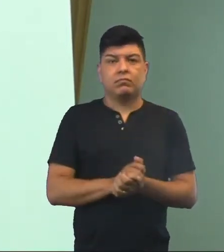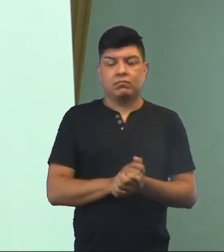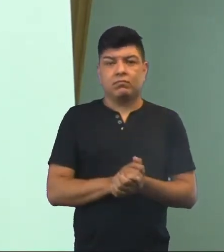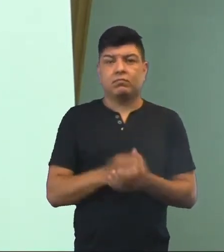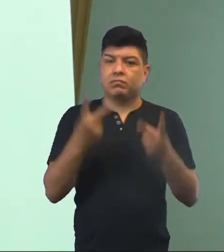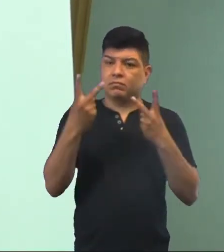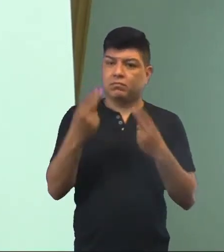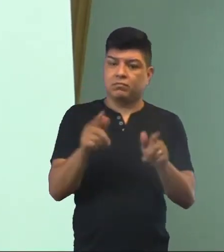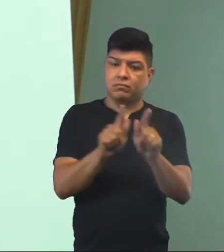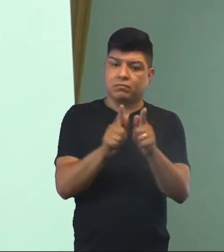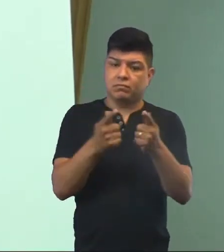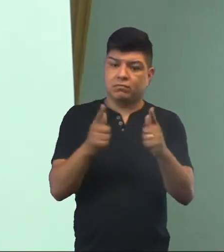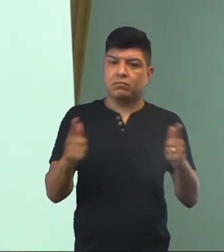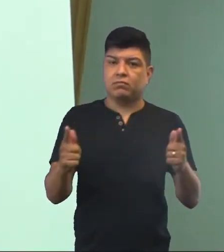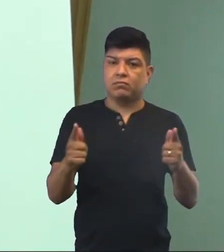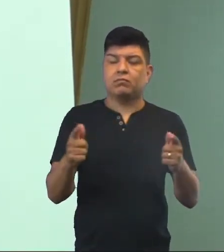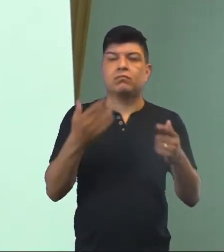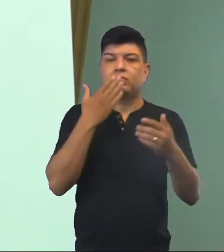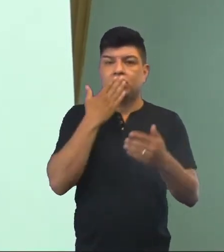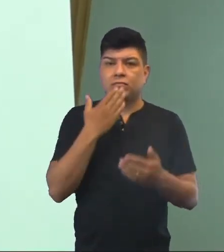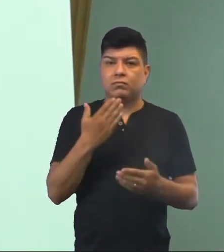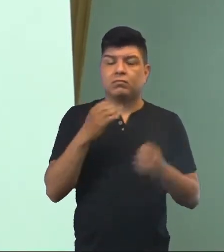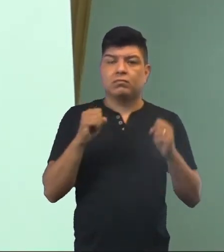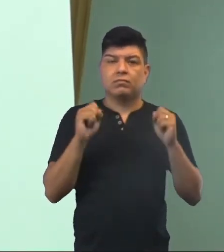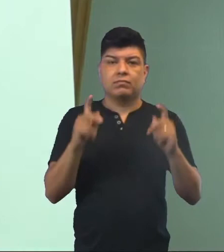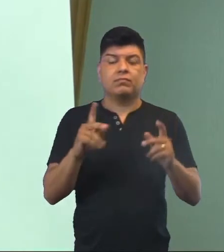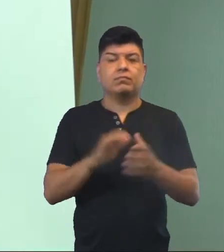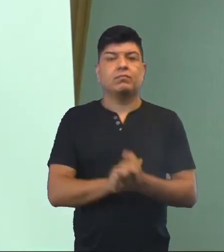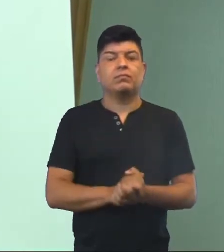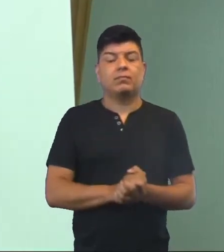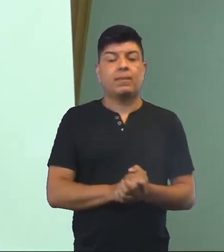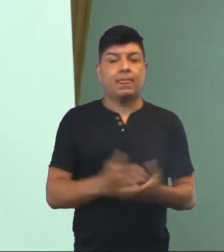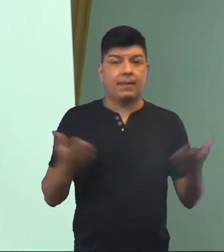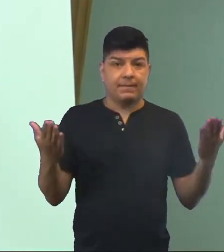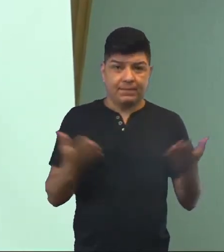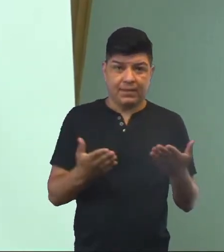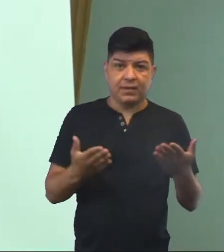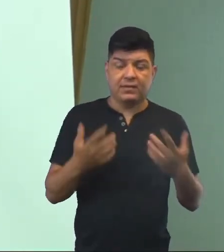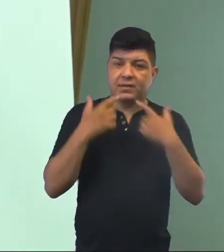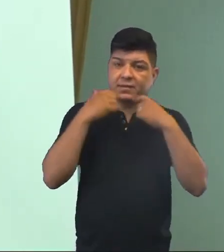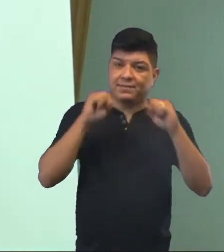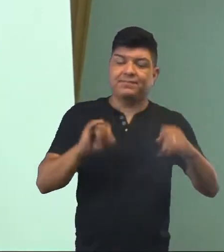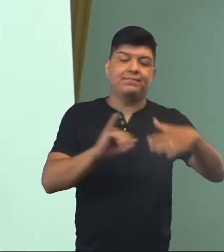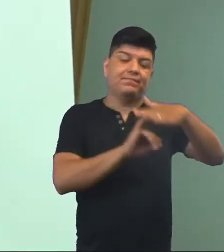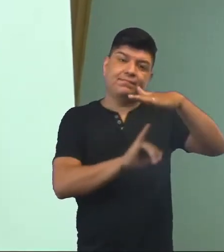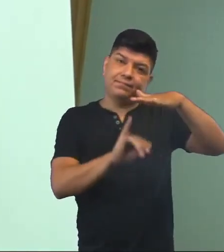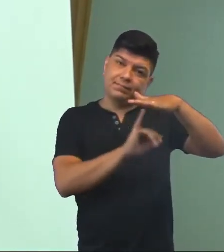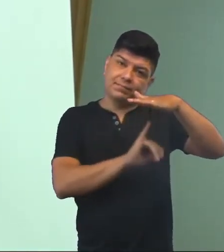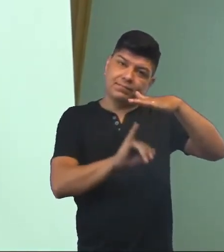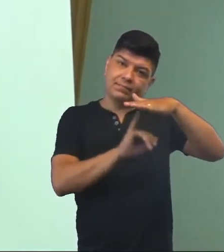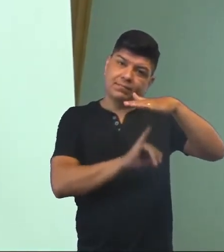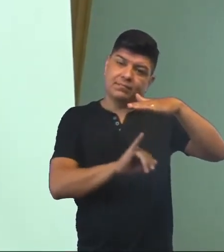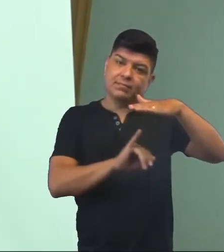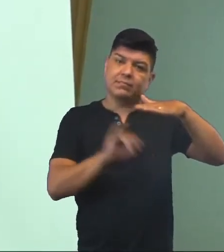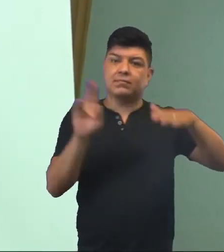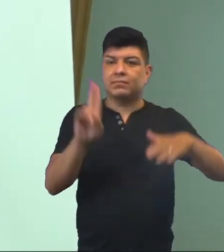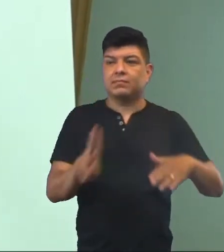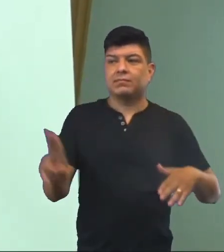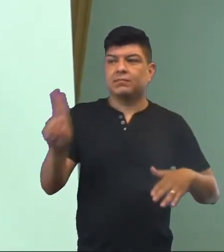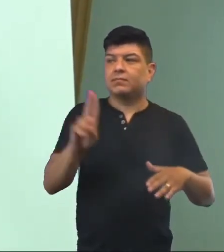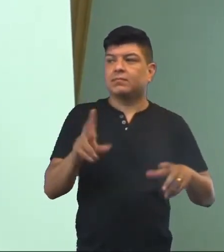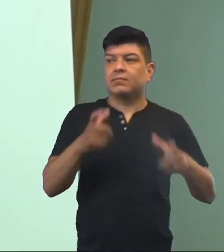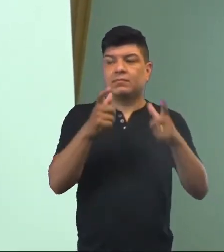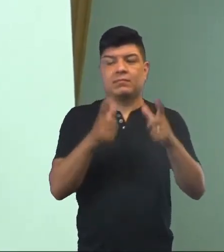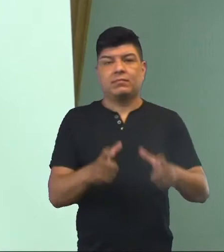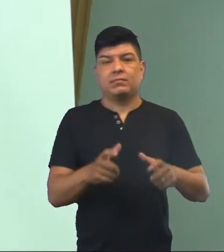como a gramática ela nos requer, tudo bem? Agora vamos ver a linguagem informal, onde ela é usada